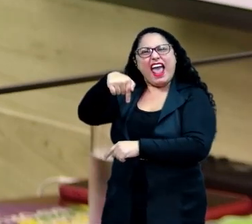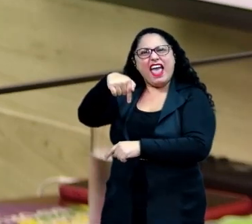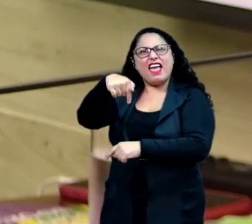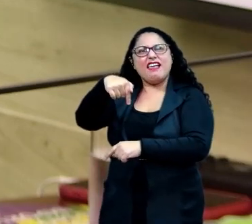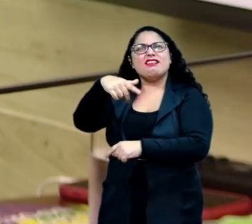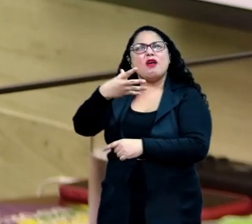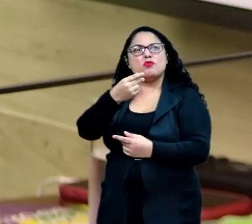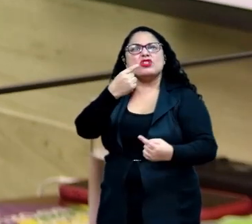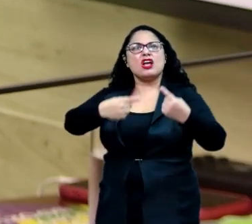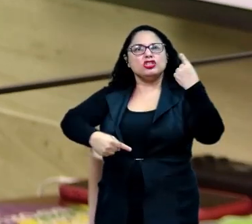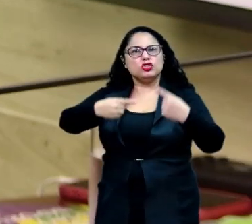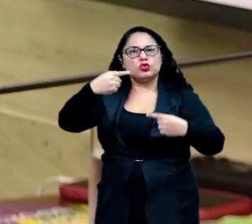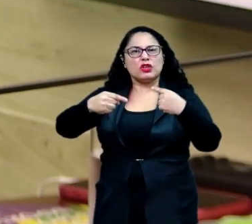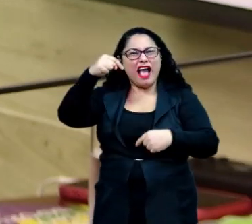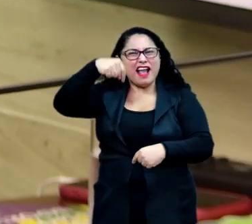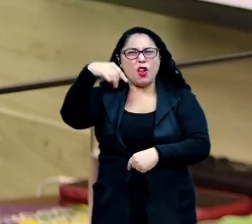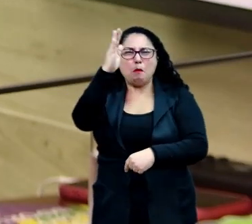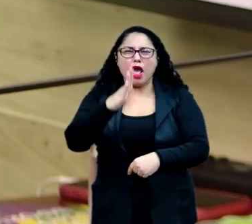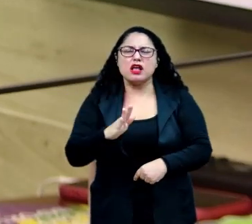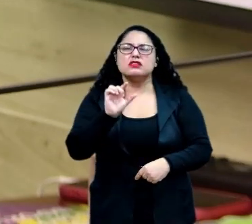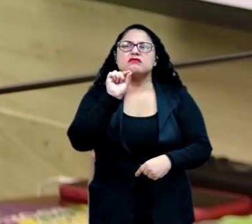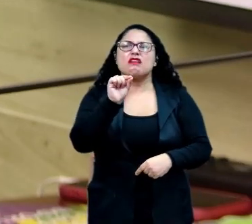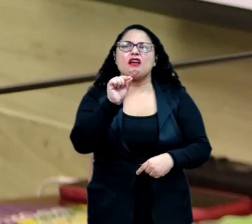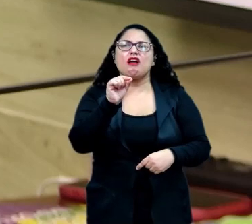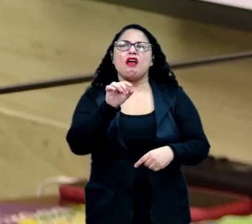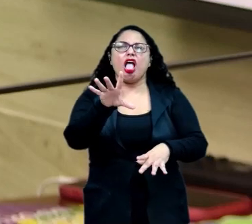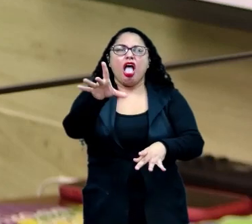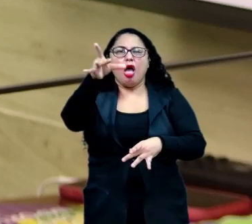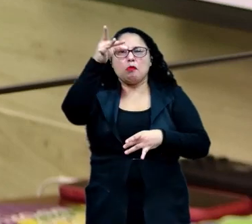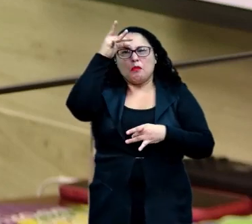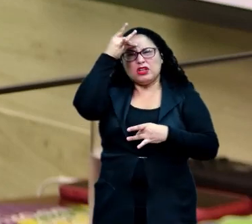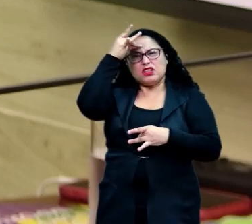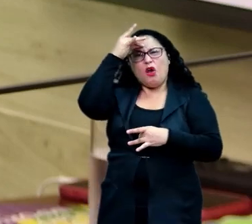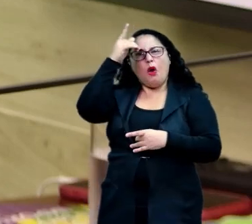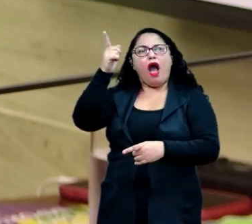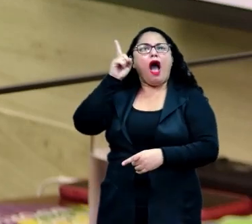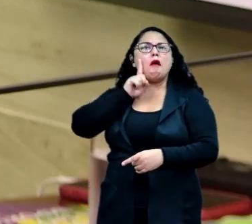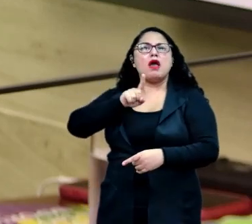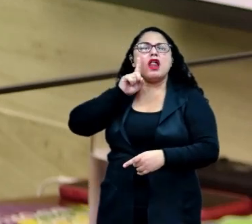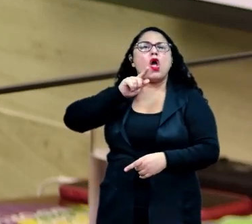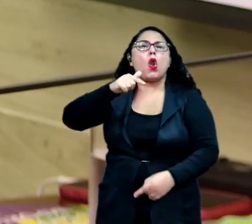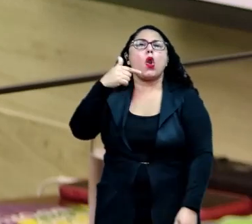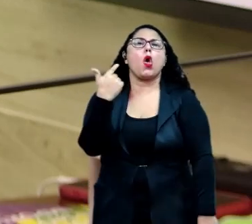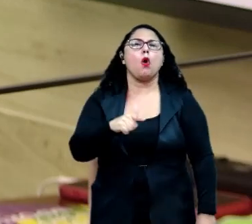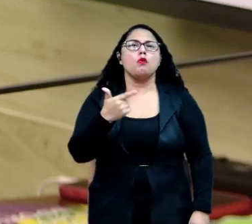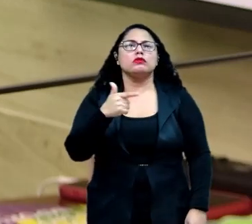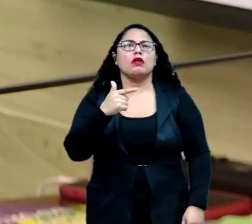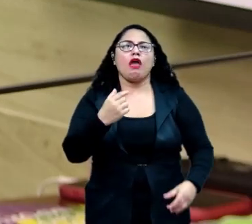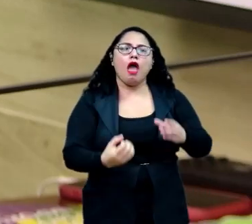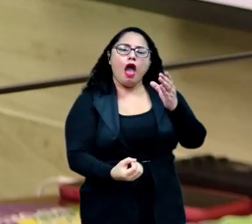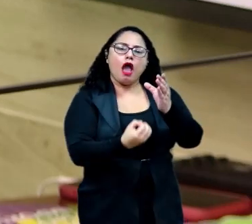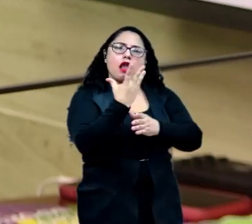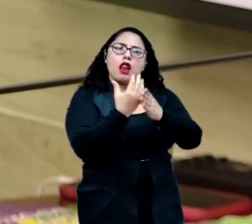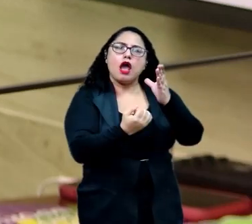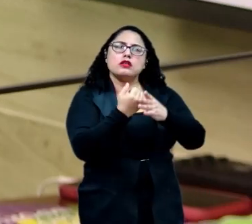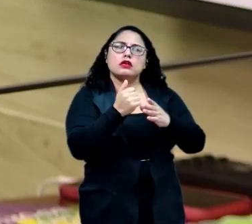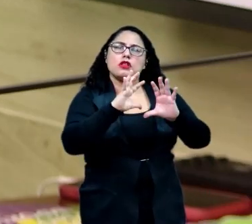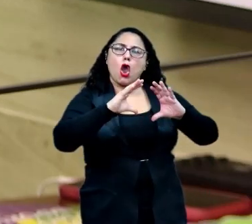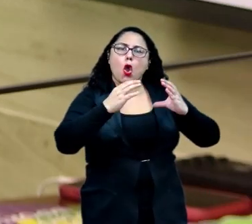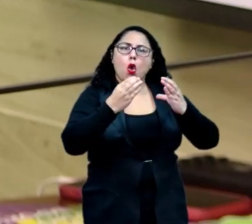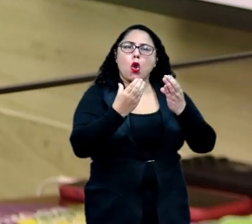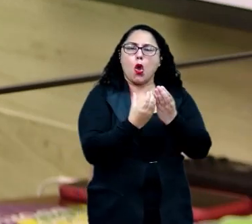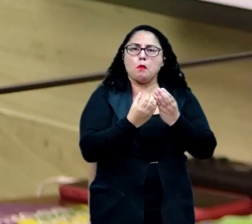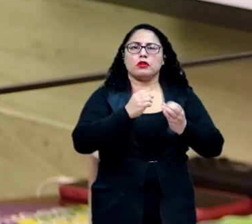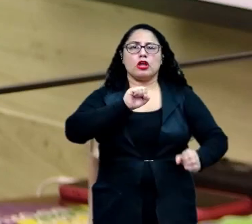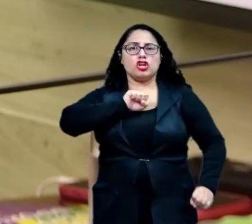muita discussão aqui no Brasil de que é uma apropriação americana, porque não há a construção dessa comunidade